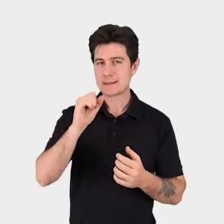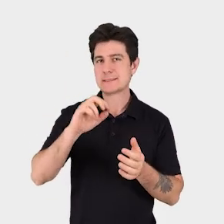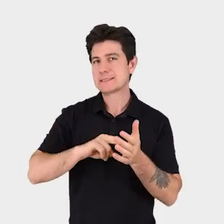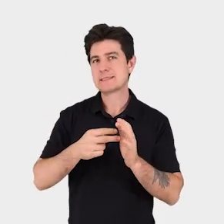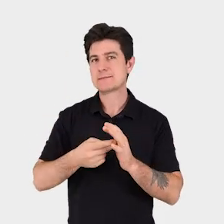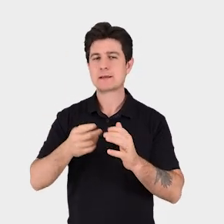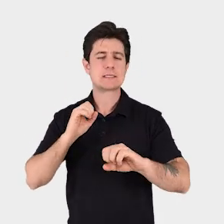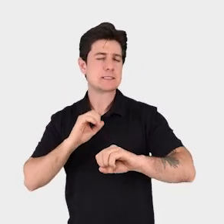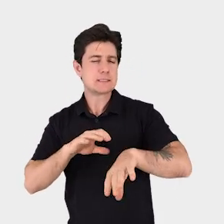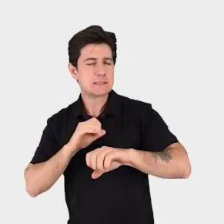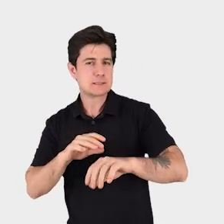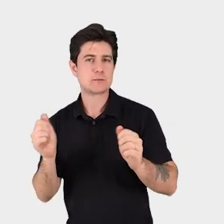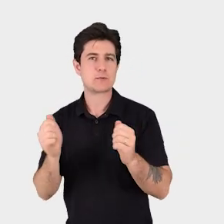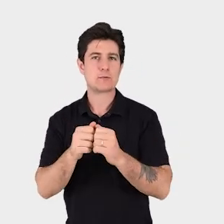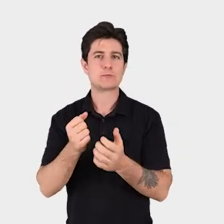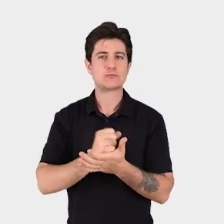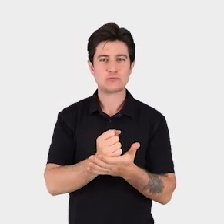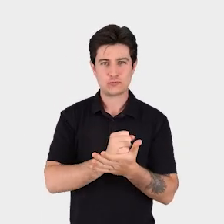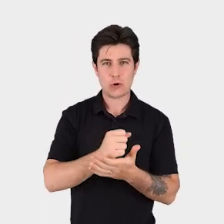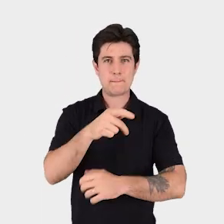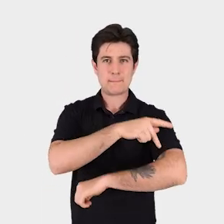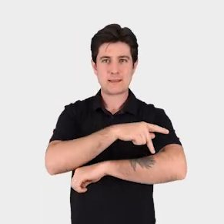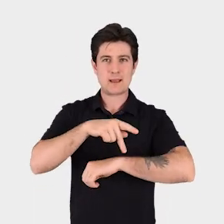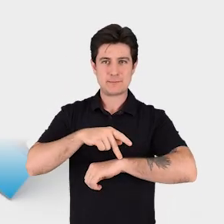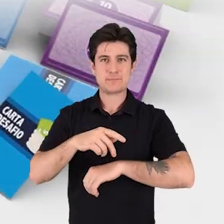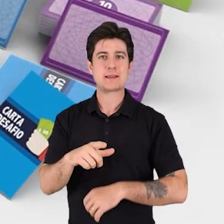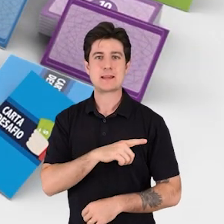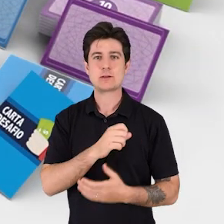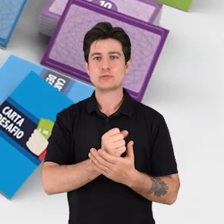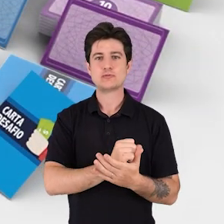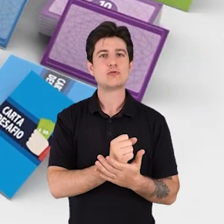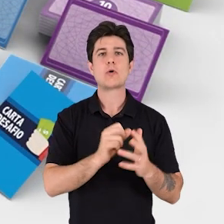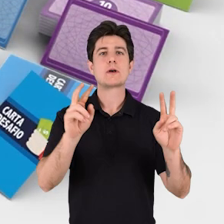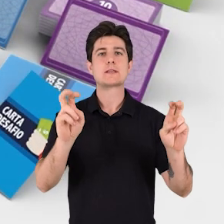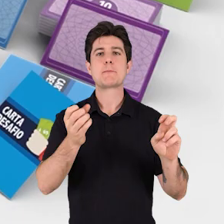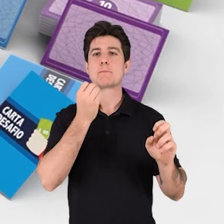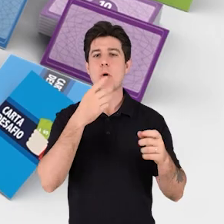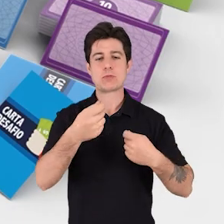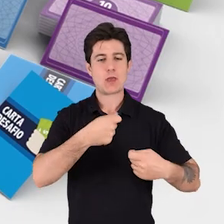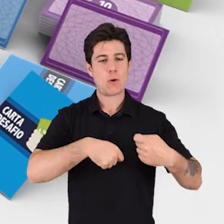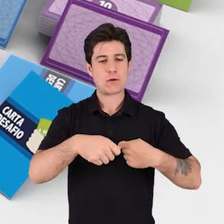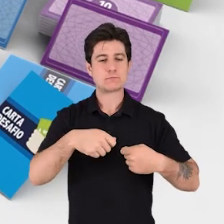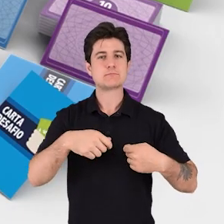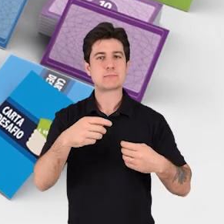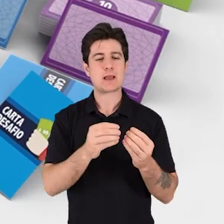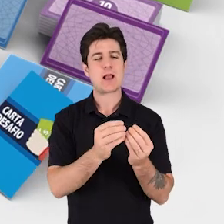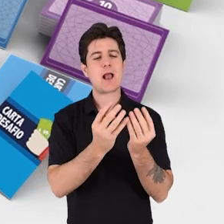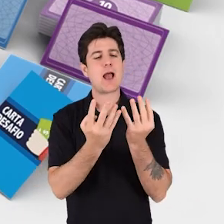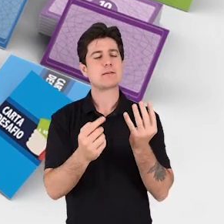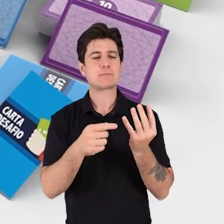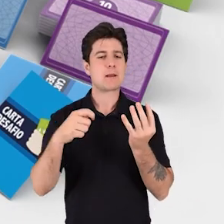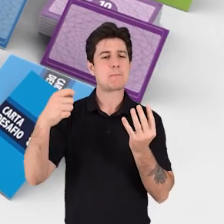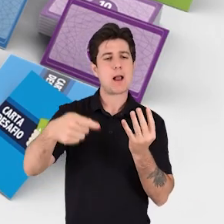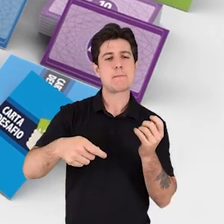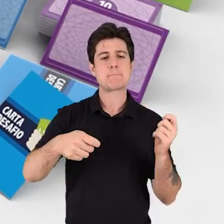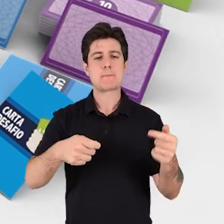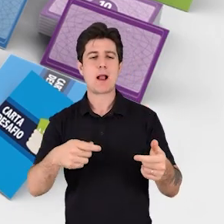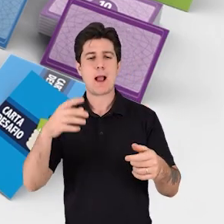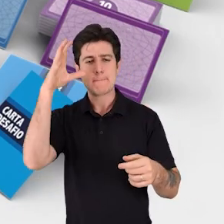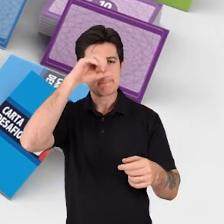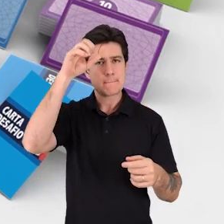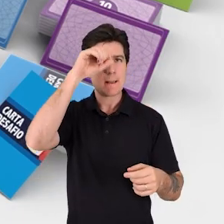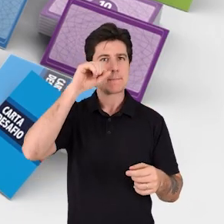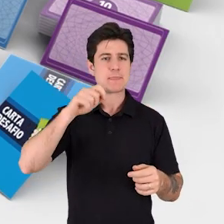Aprender propõe o ensino através de jogos pedagógicos. Um desses é o Bons Negócios, um jogo de cartas que exercita as habilidades de investimento